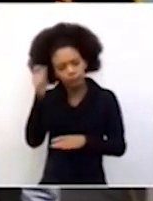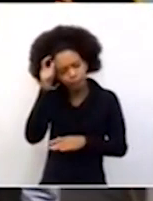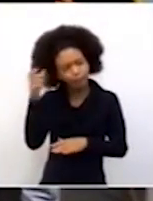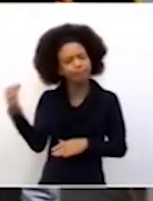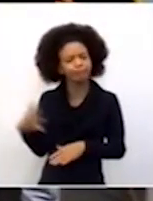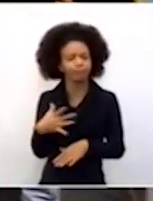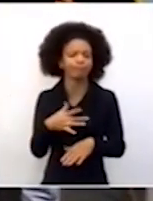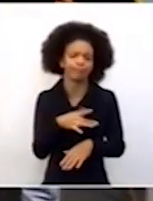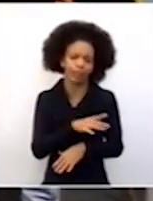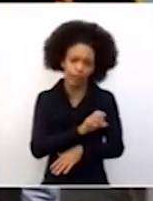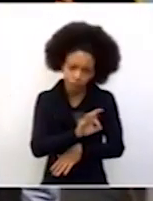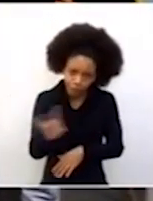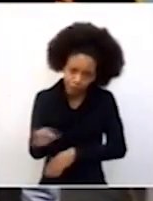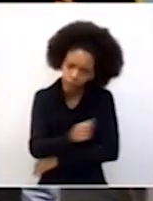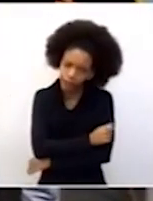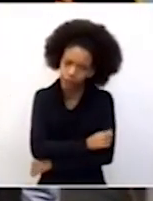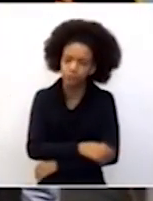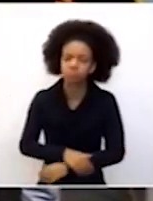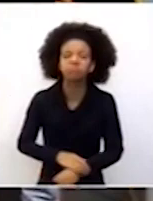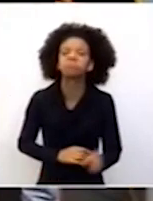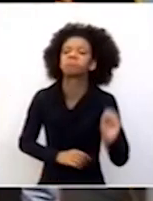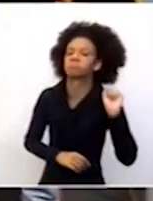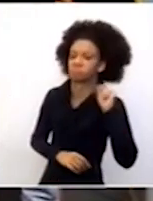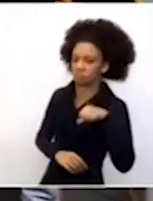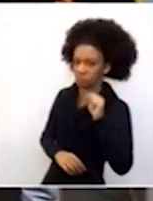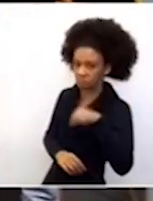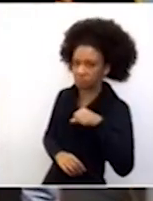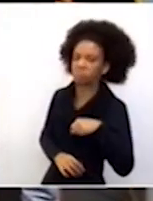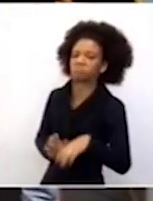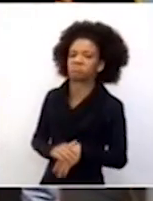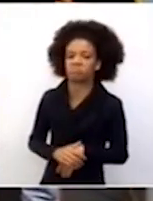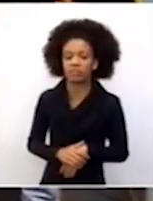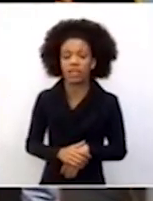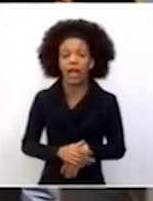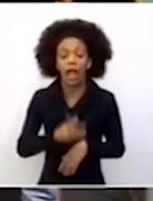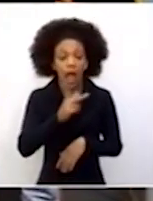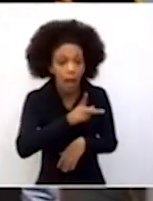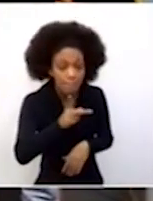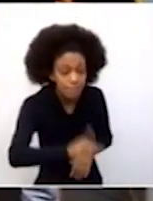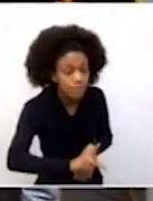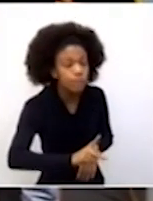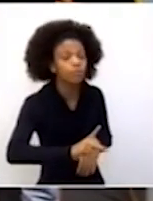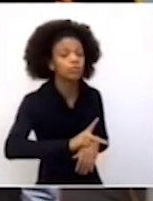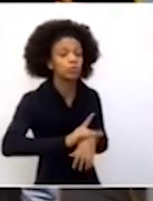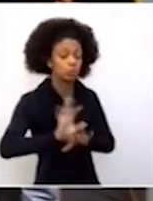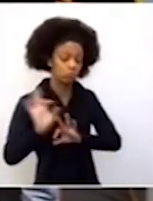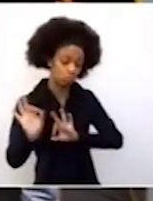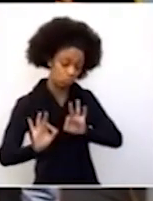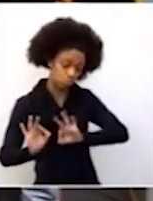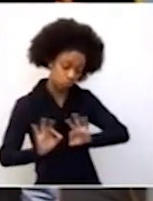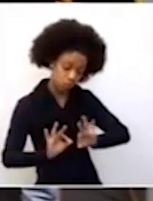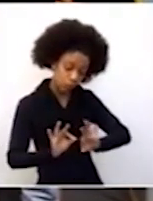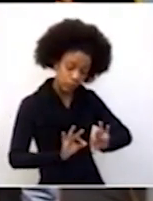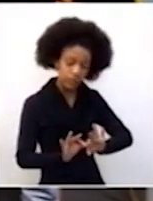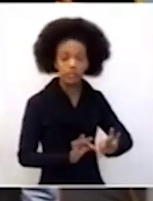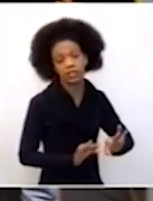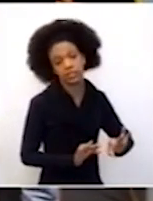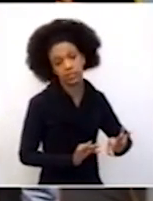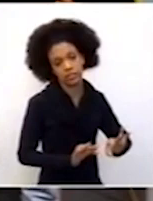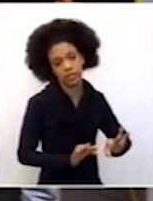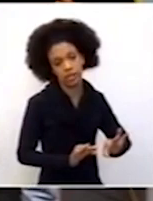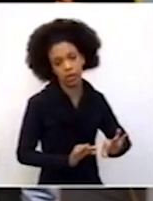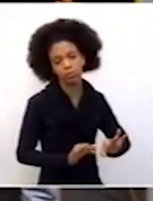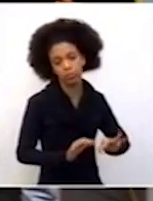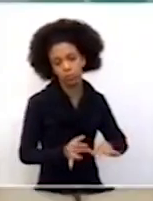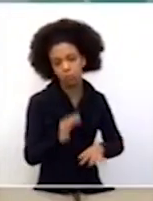professora Denise? Sim. Olha, a professora Lúcia colocou aqui da questão da noção de organização e criação